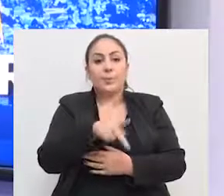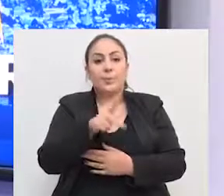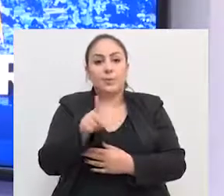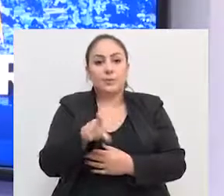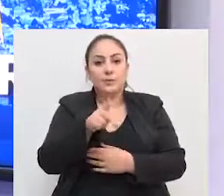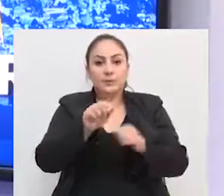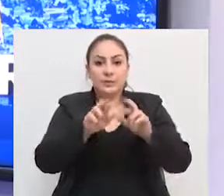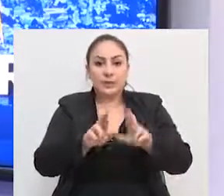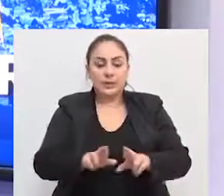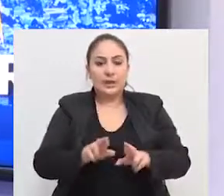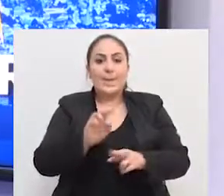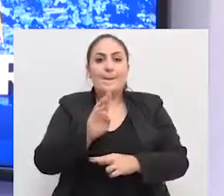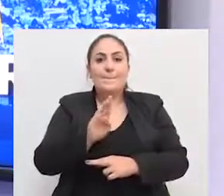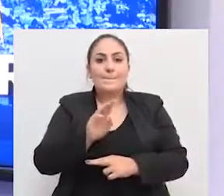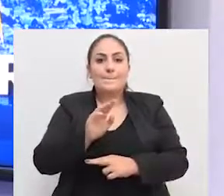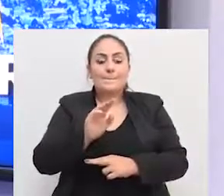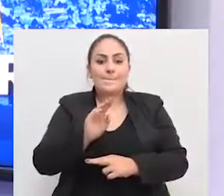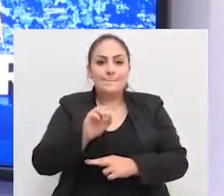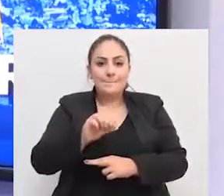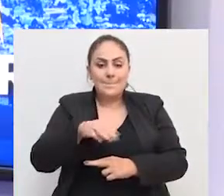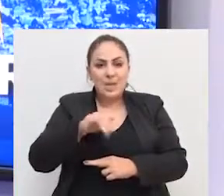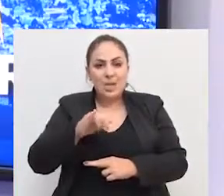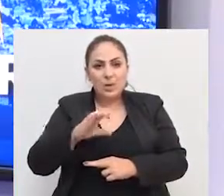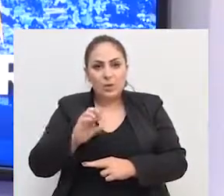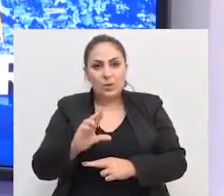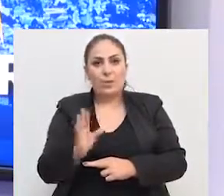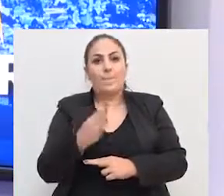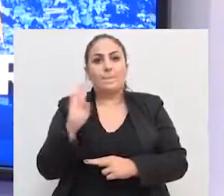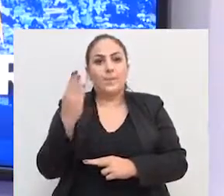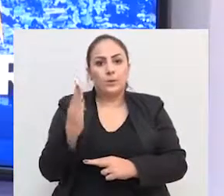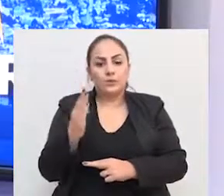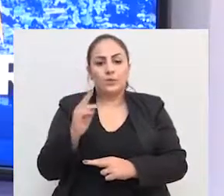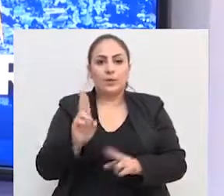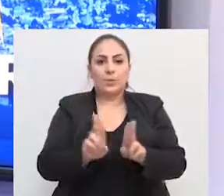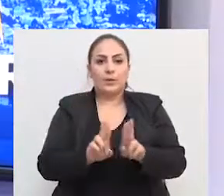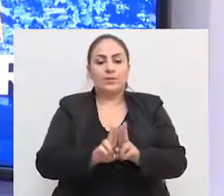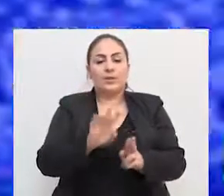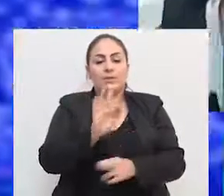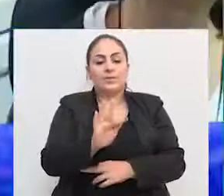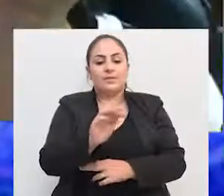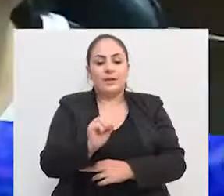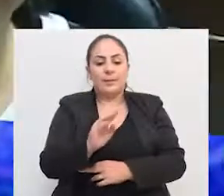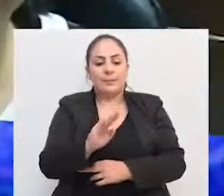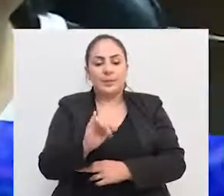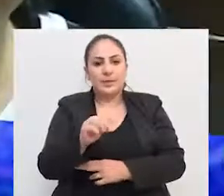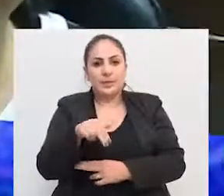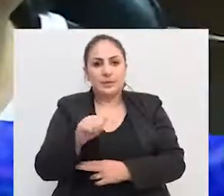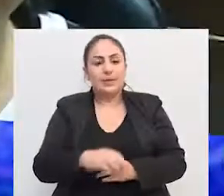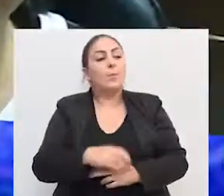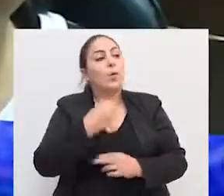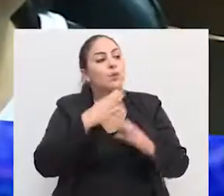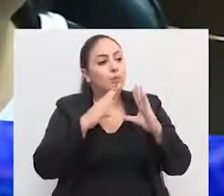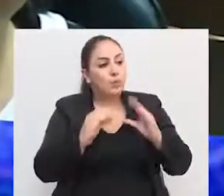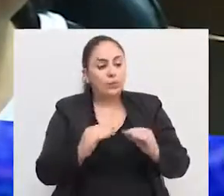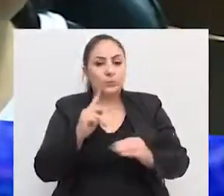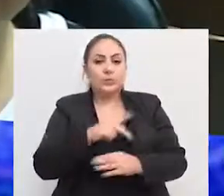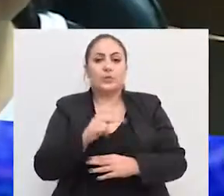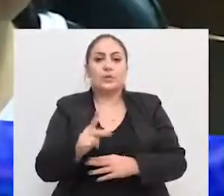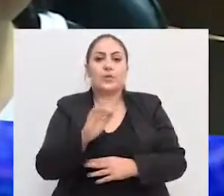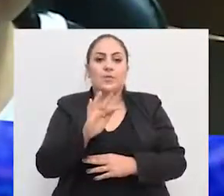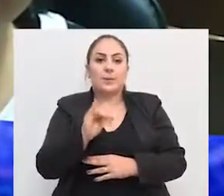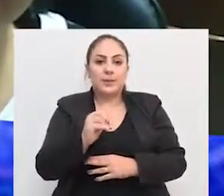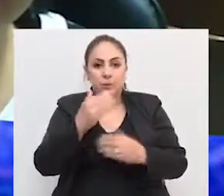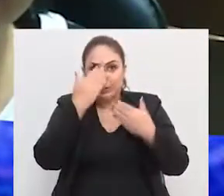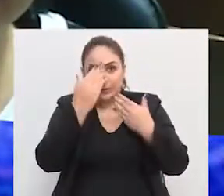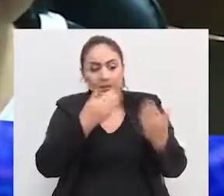com a professora da área de microbiologia da UPF, Fabiana Tonial. Boa noite, professora Fabiana. Obrigada